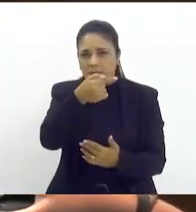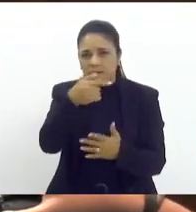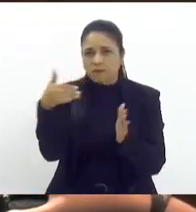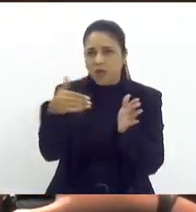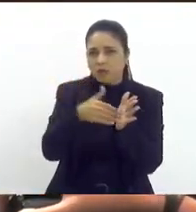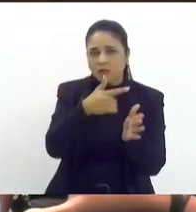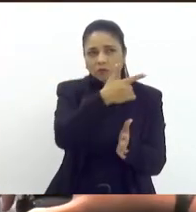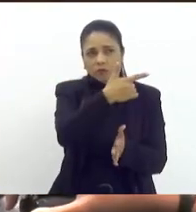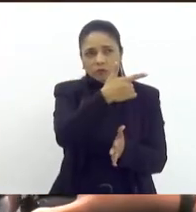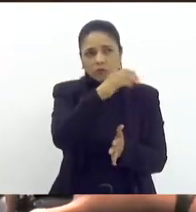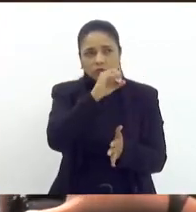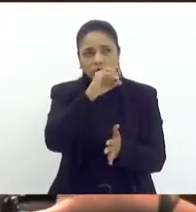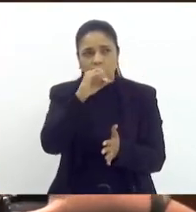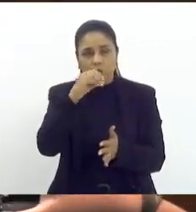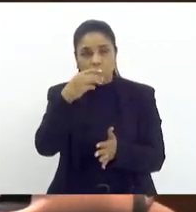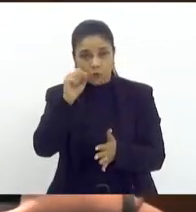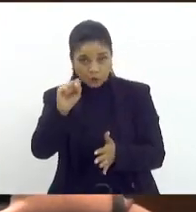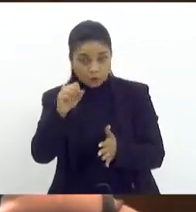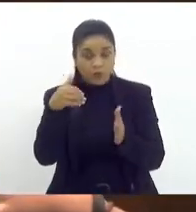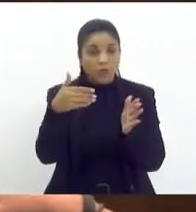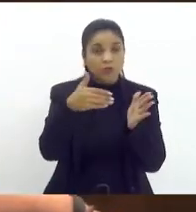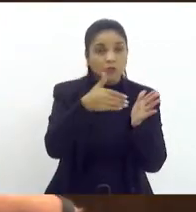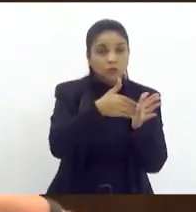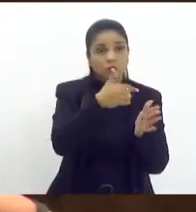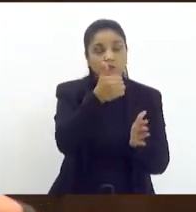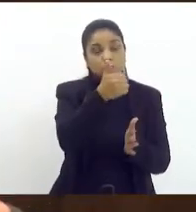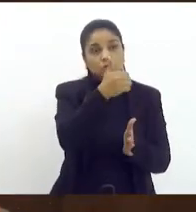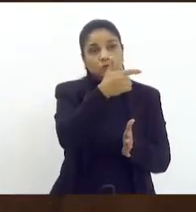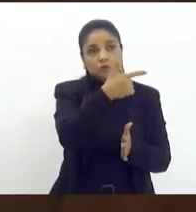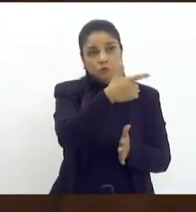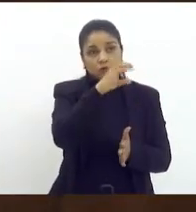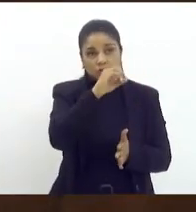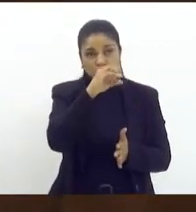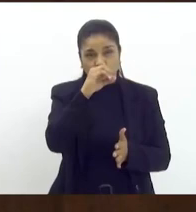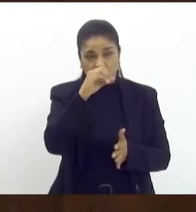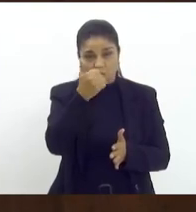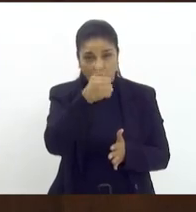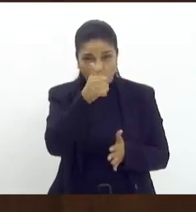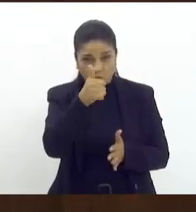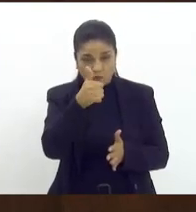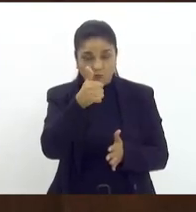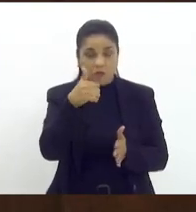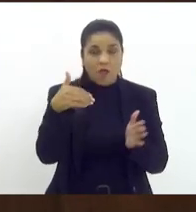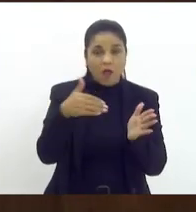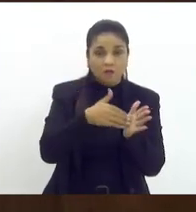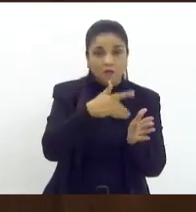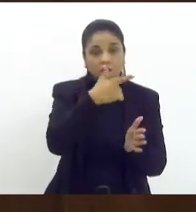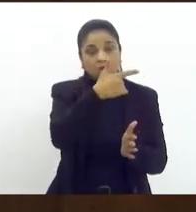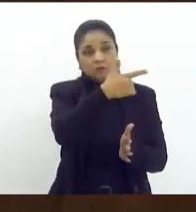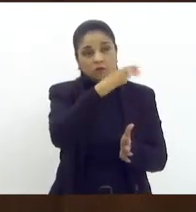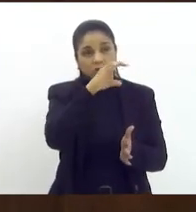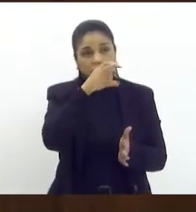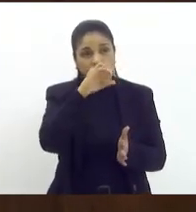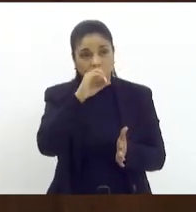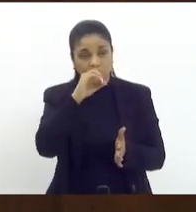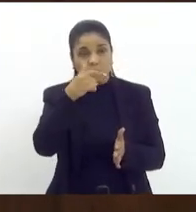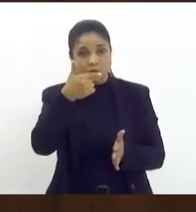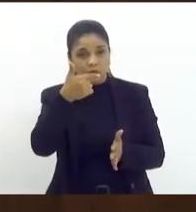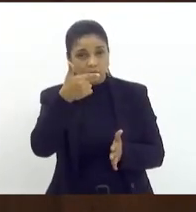2011 a 2013 portanto já deixei de ser a 10 anos a 10 anos